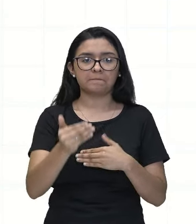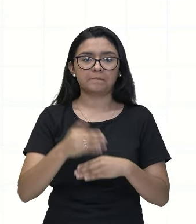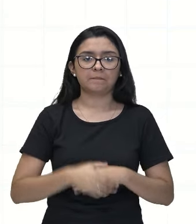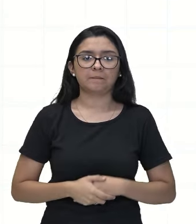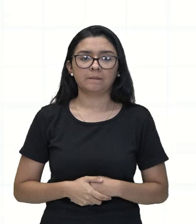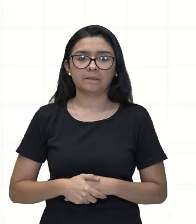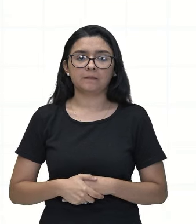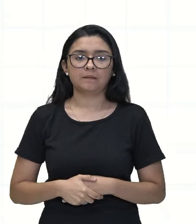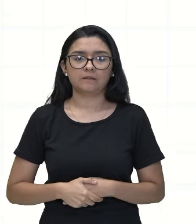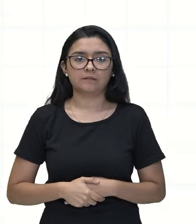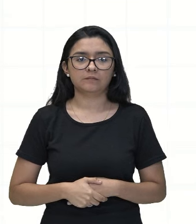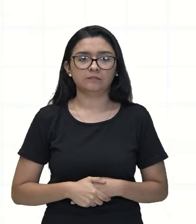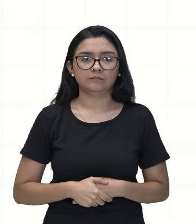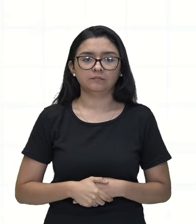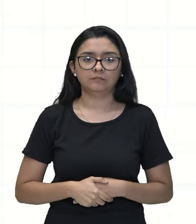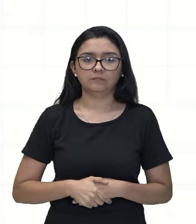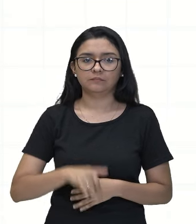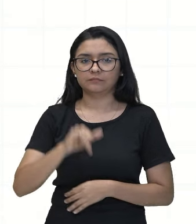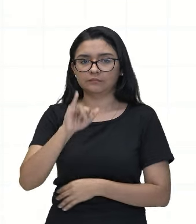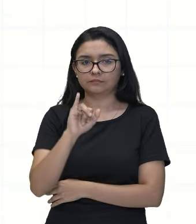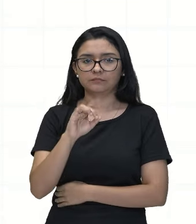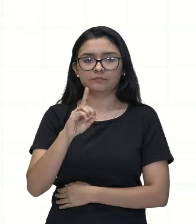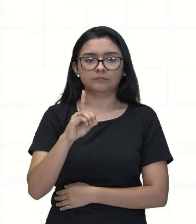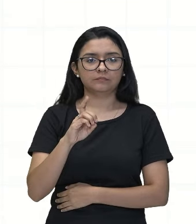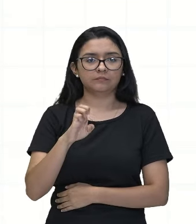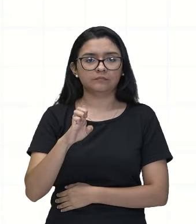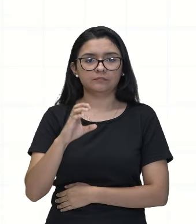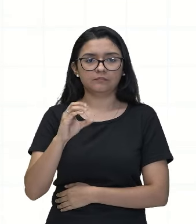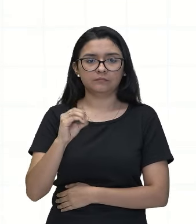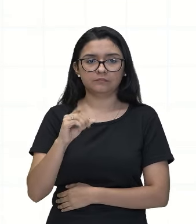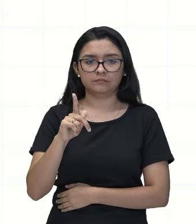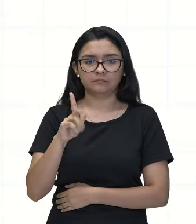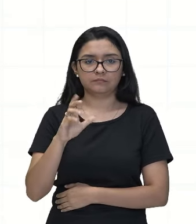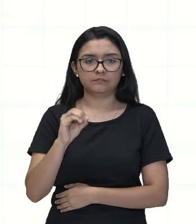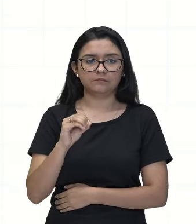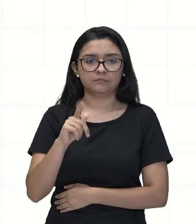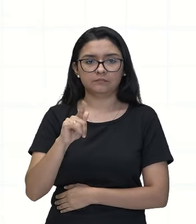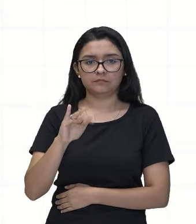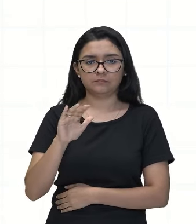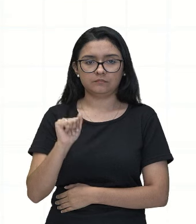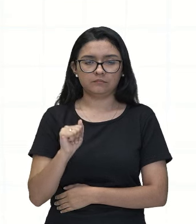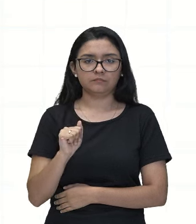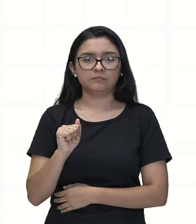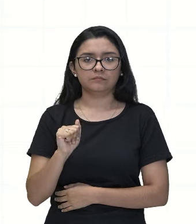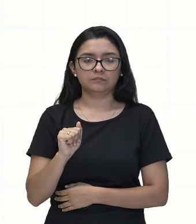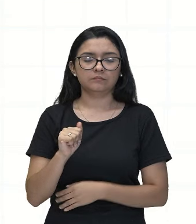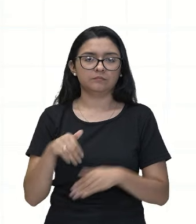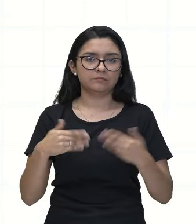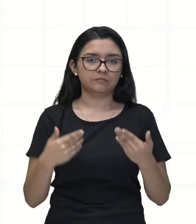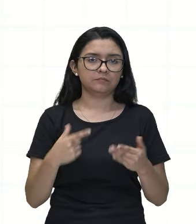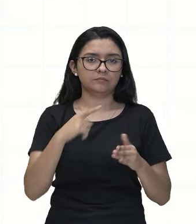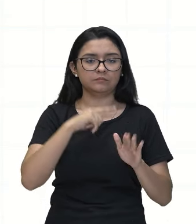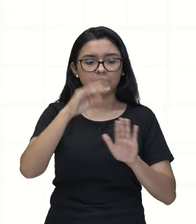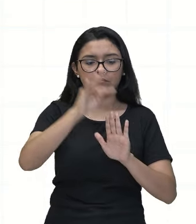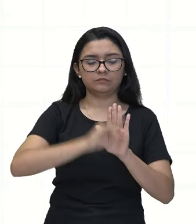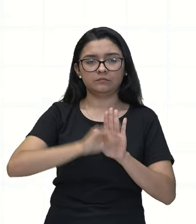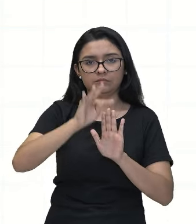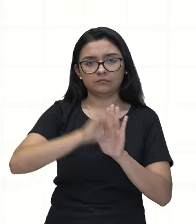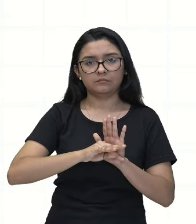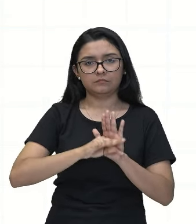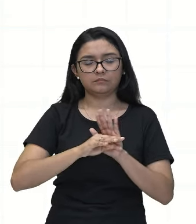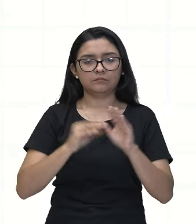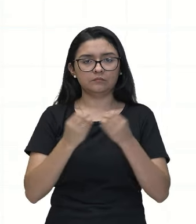concordância ideológica que também tem a ver com a ideia que está se passando no no texto na oração